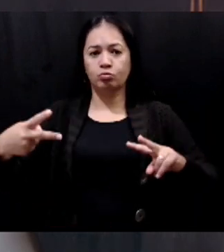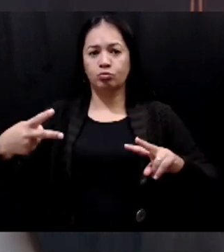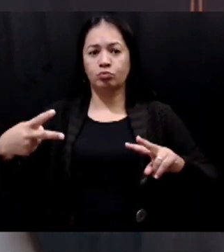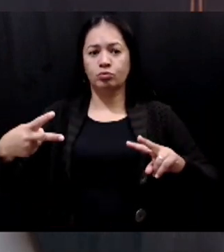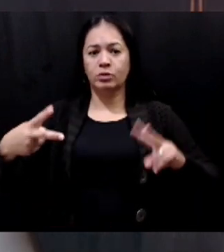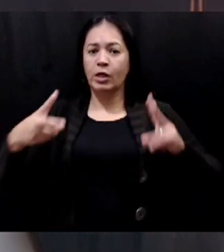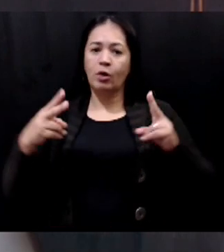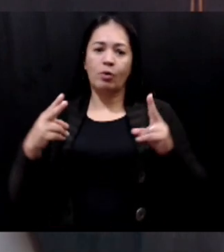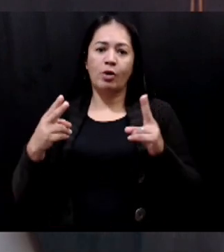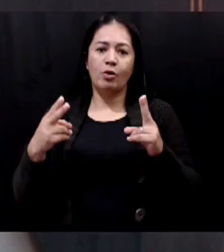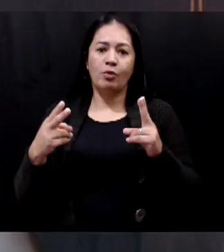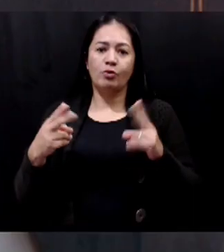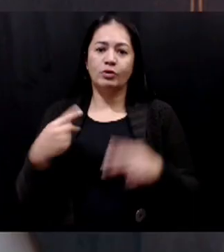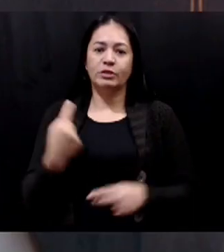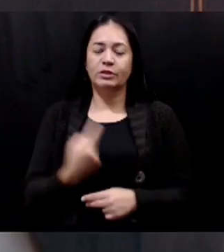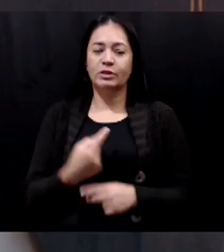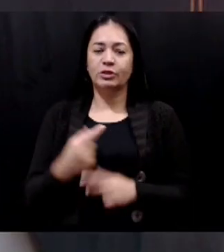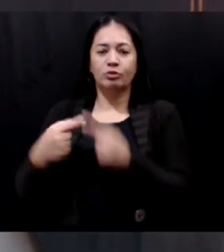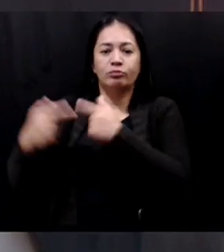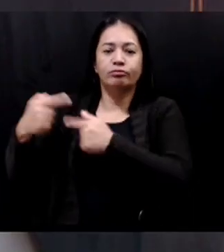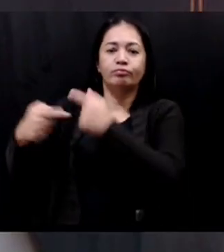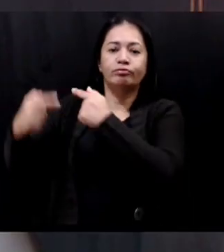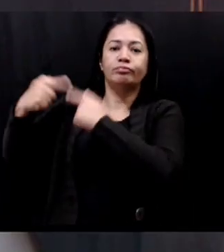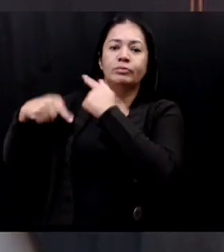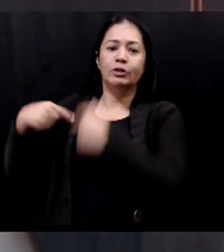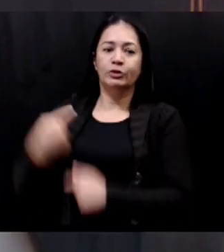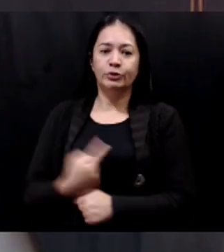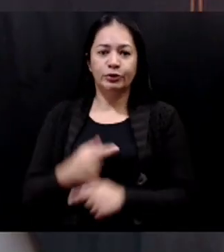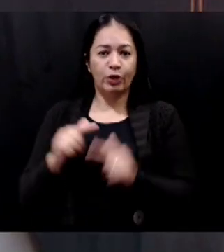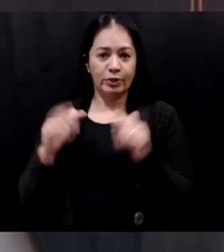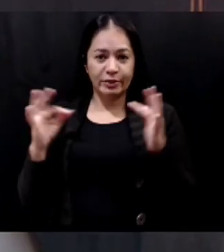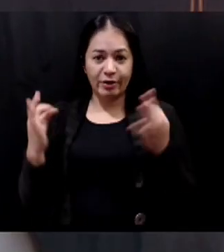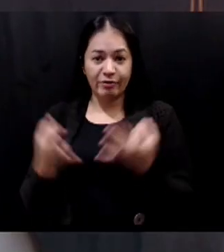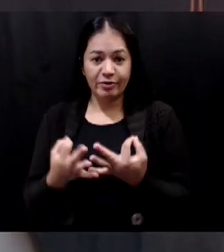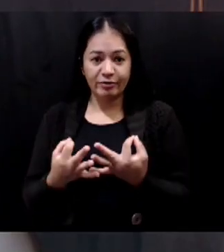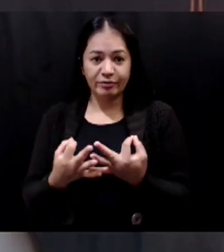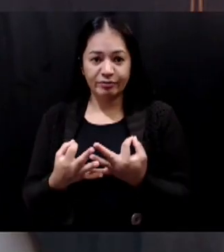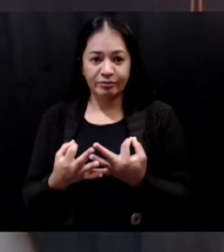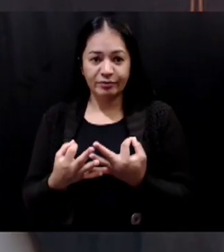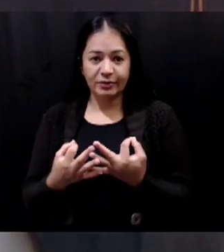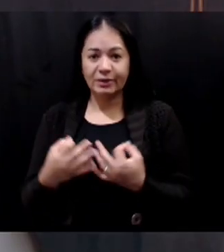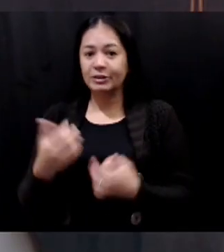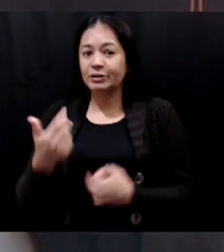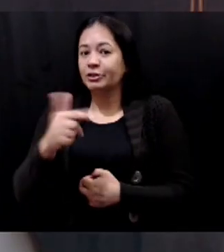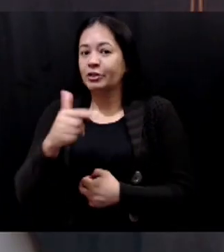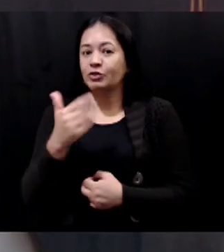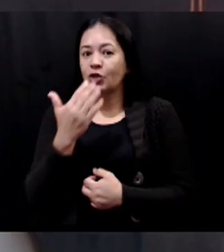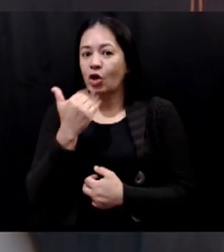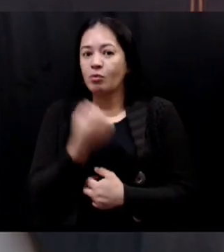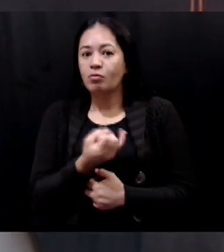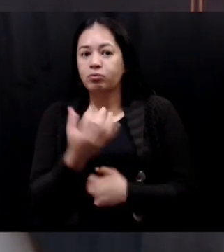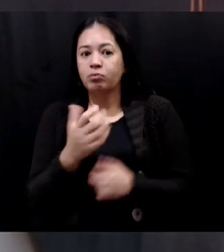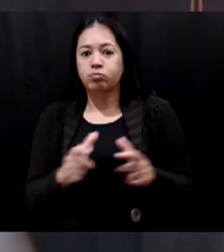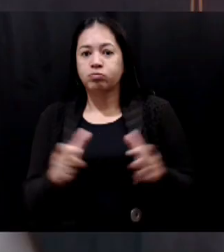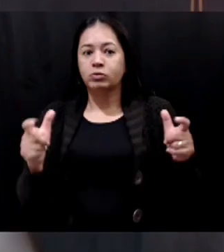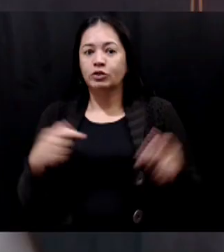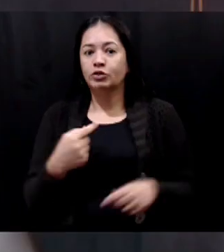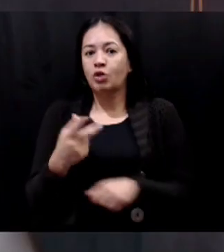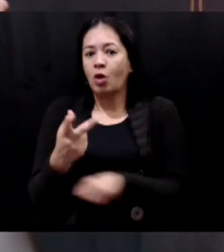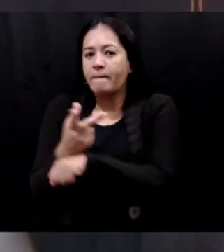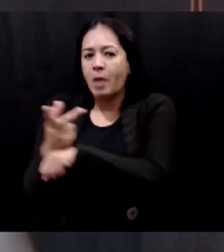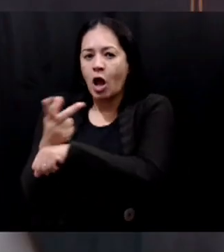de milhares de anos atrás, quando nós não tínhamos abundância de comida. Então, nós éramos caçadores, encontrávamos